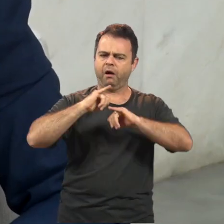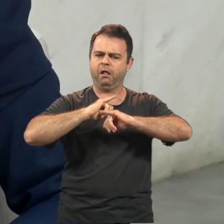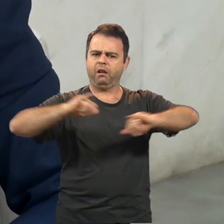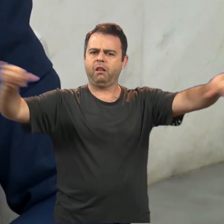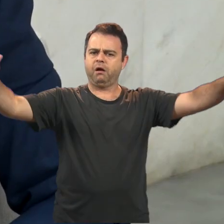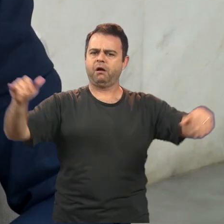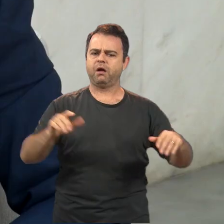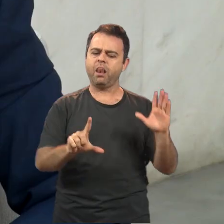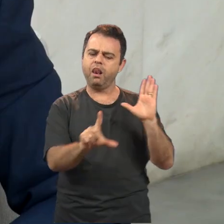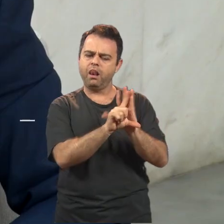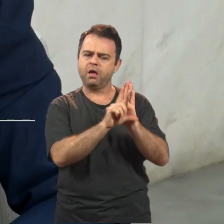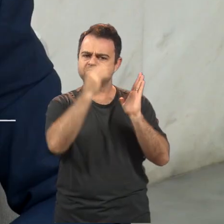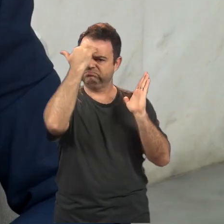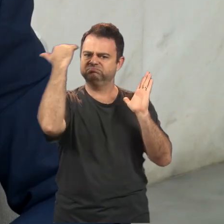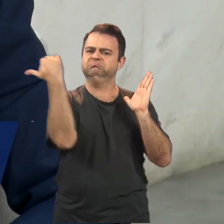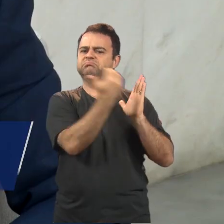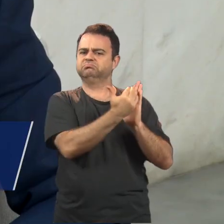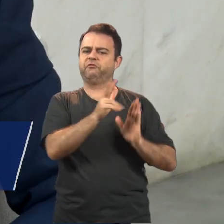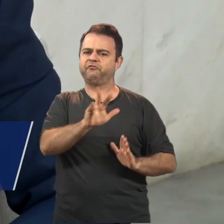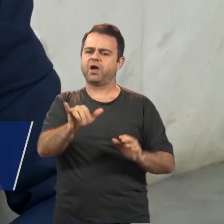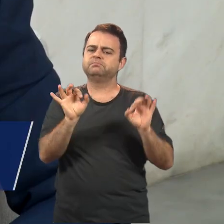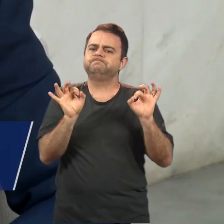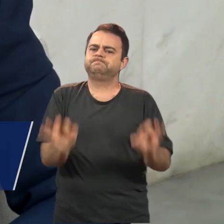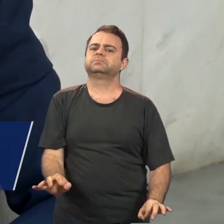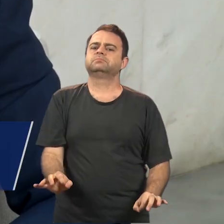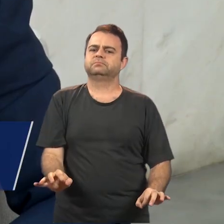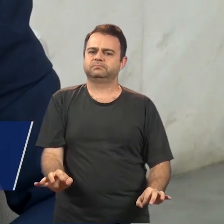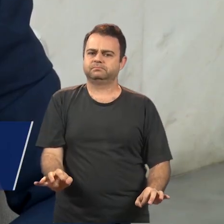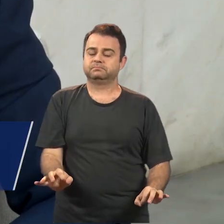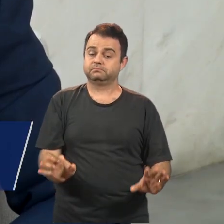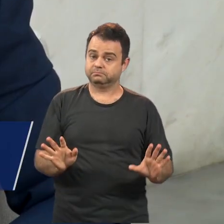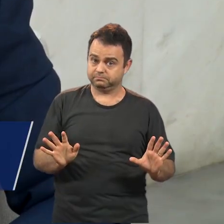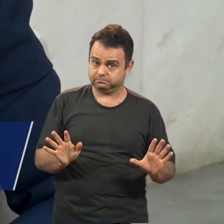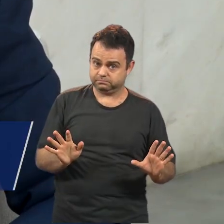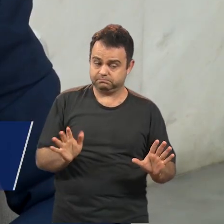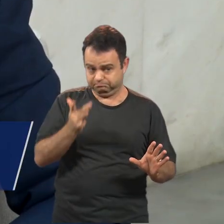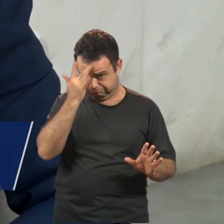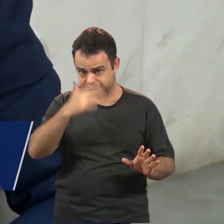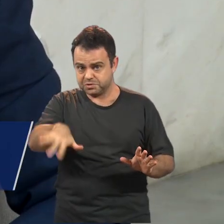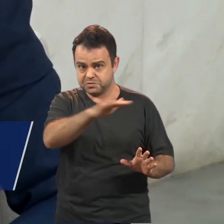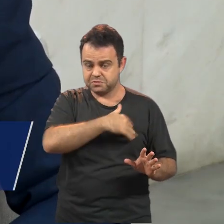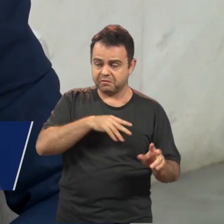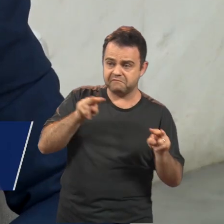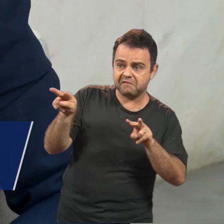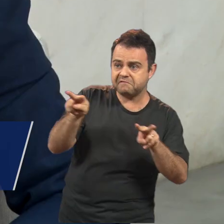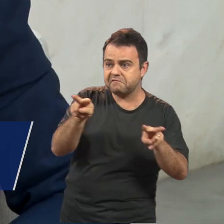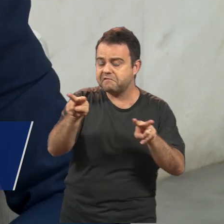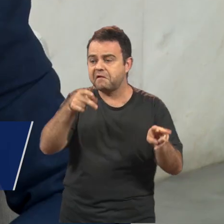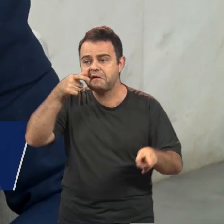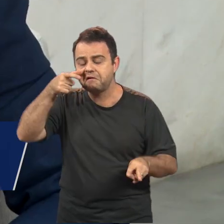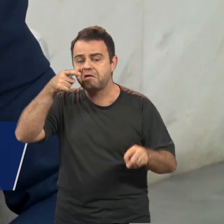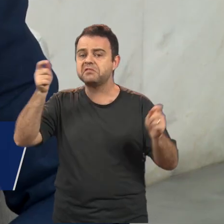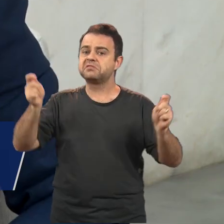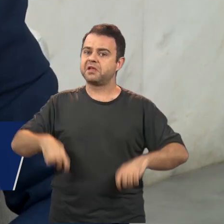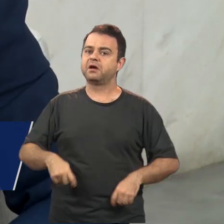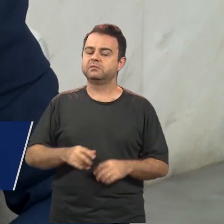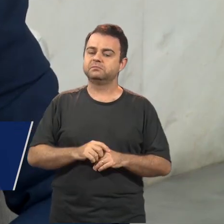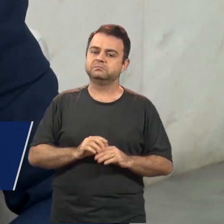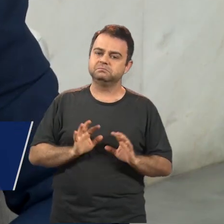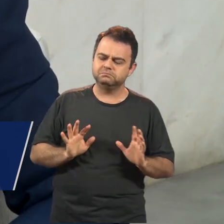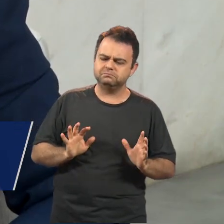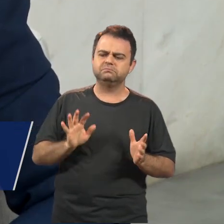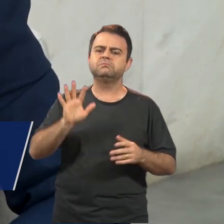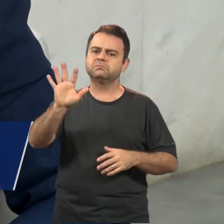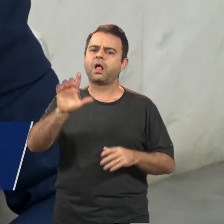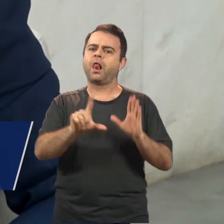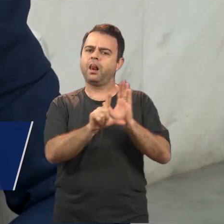essa lei e vai, de fato, se concretizar, né, na vida da população. Lógico que nós estamos respeitando toda